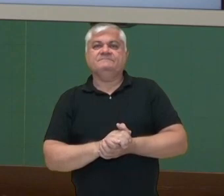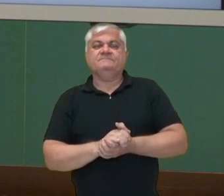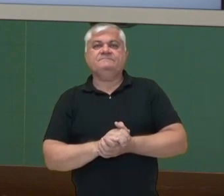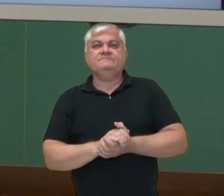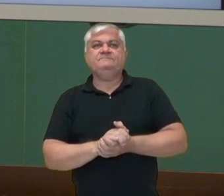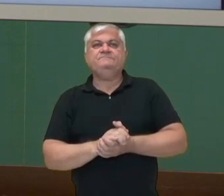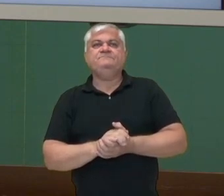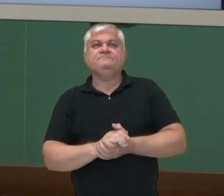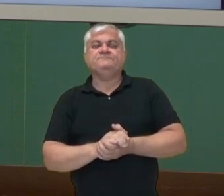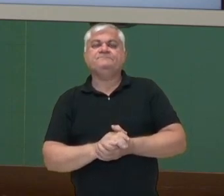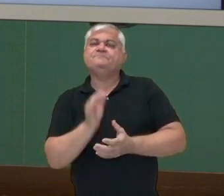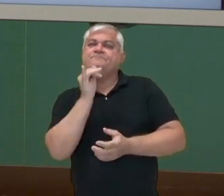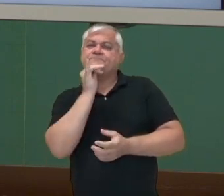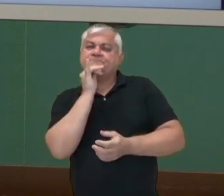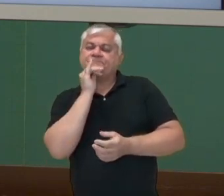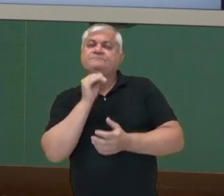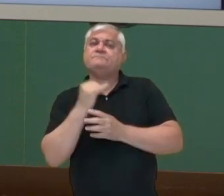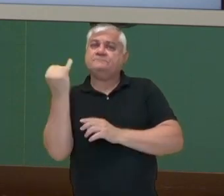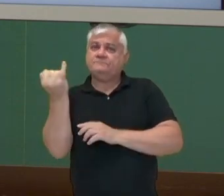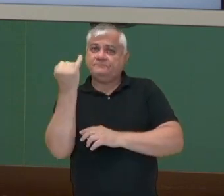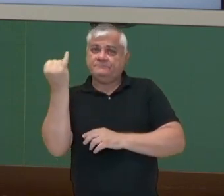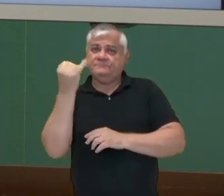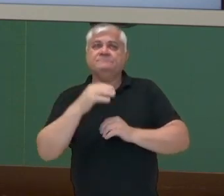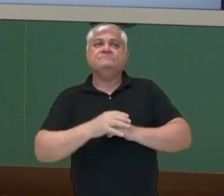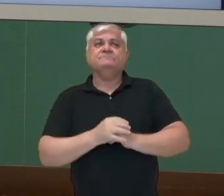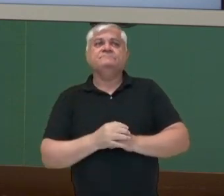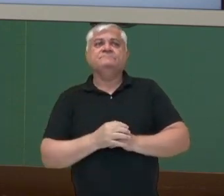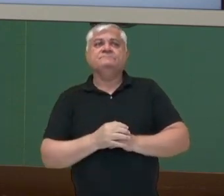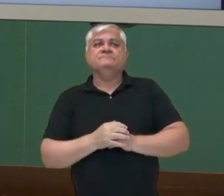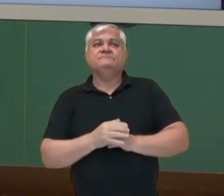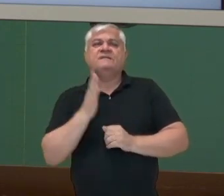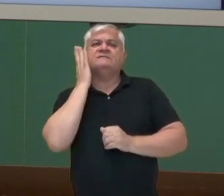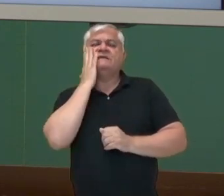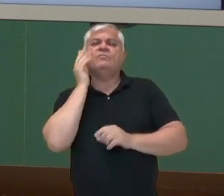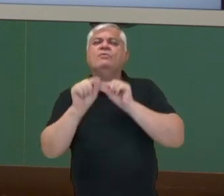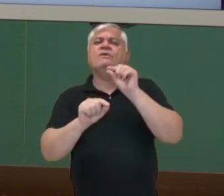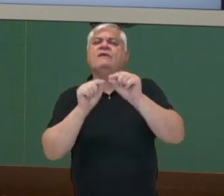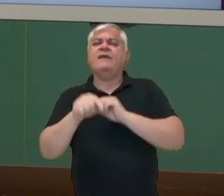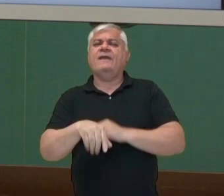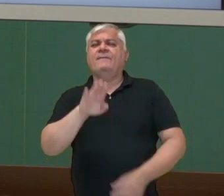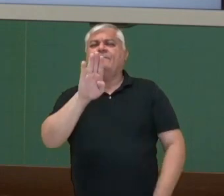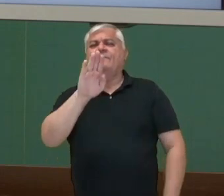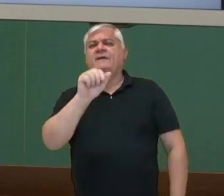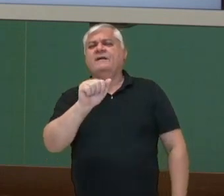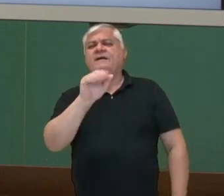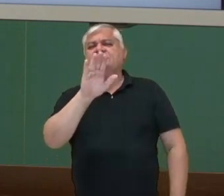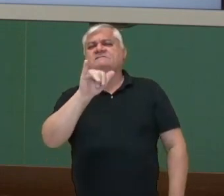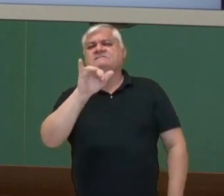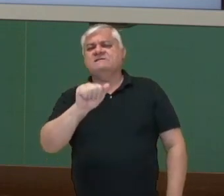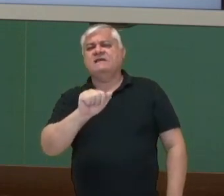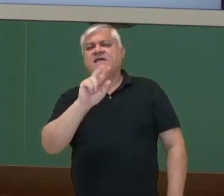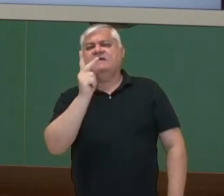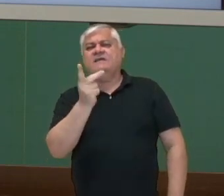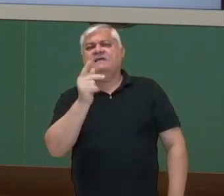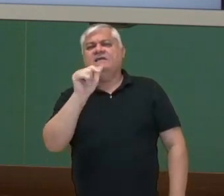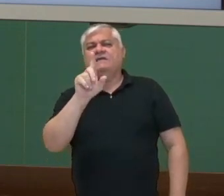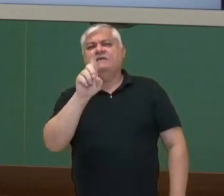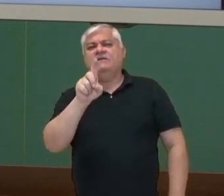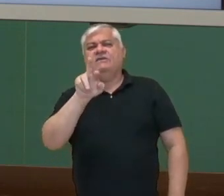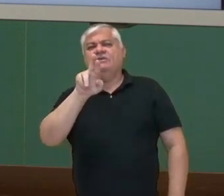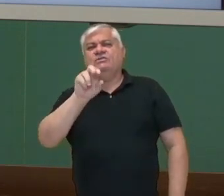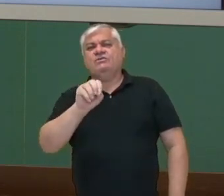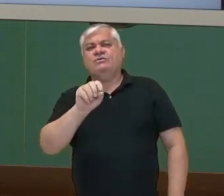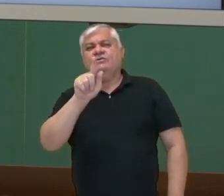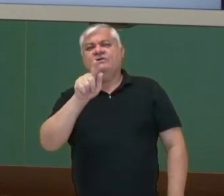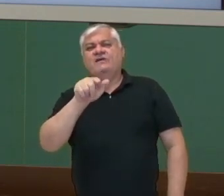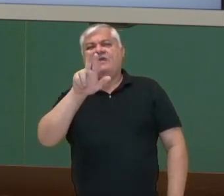ali em algumas questõezinhas importantes, né? Vocês sabem o que é uma bacia hidrográfica? Quando a gente utiliza esse termo, vocês têm